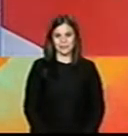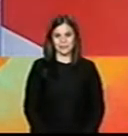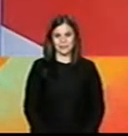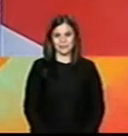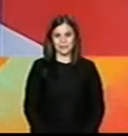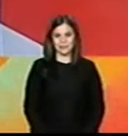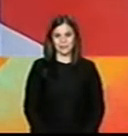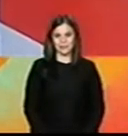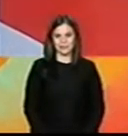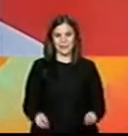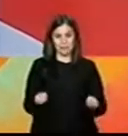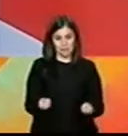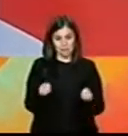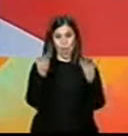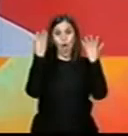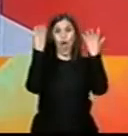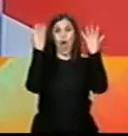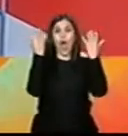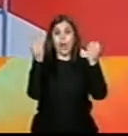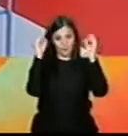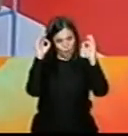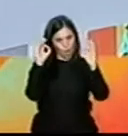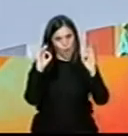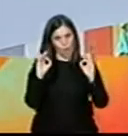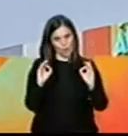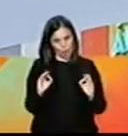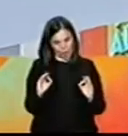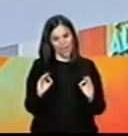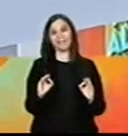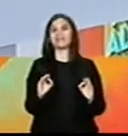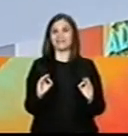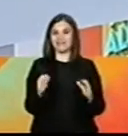Bom, está bom. É? Tá bom. E voilà! Olha esta tostadinha.